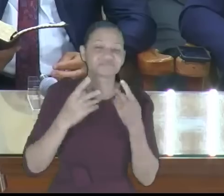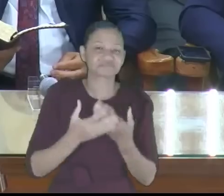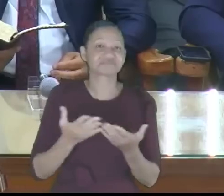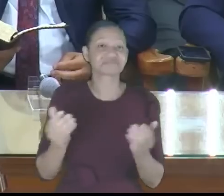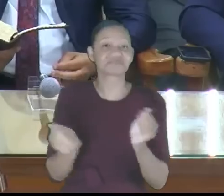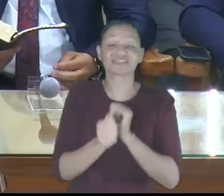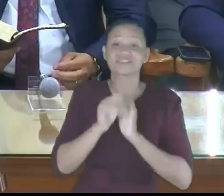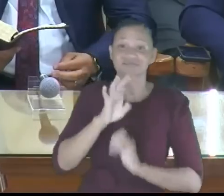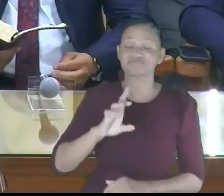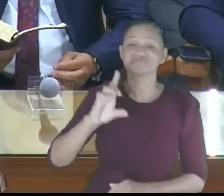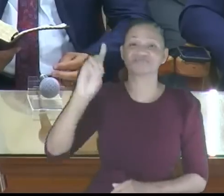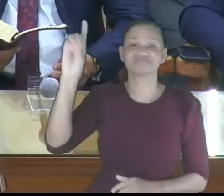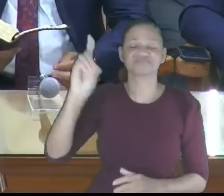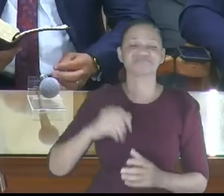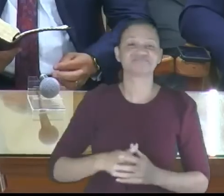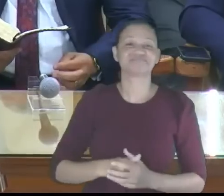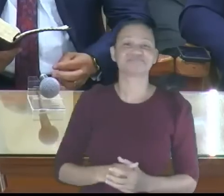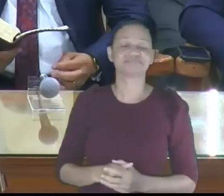Glória a Deus.